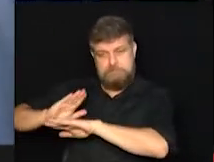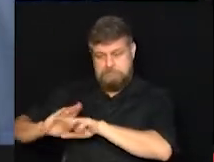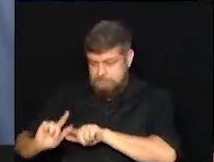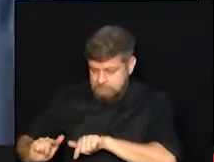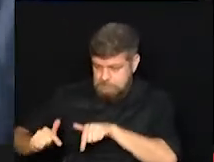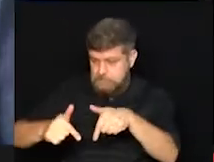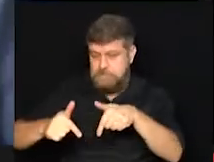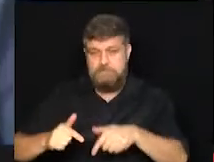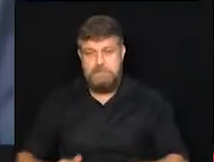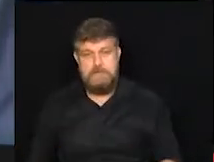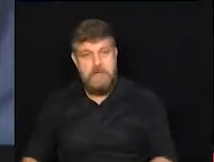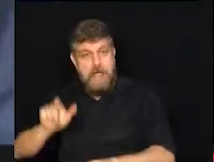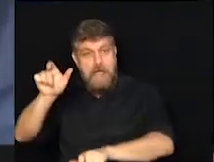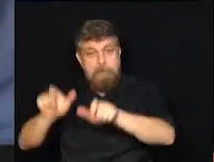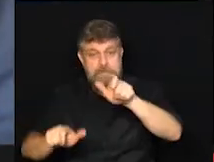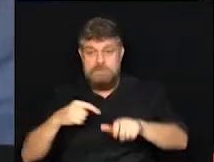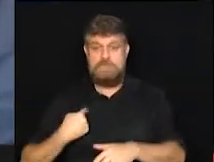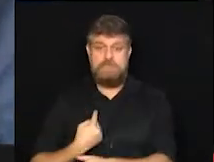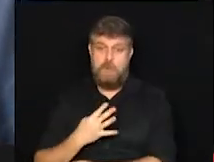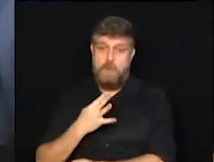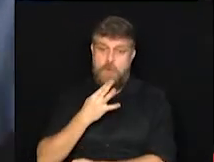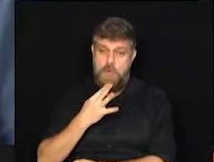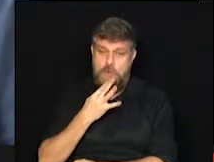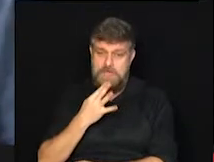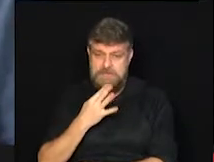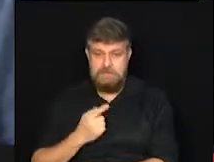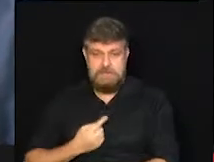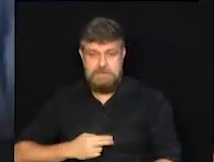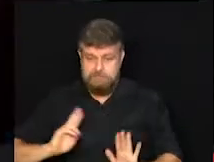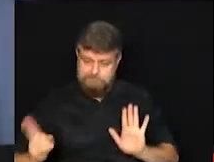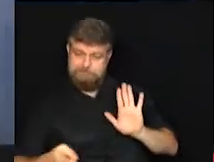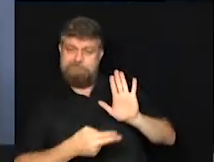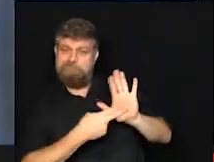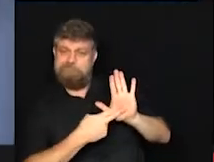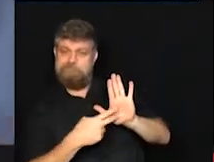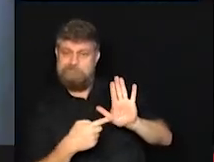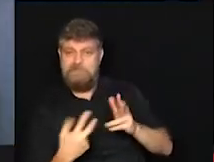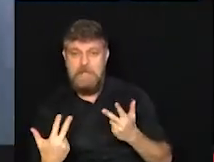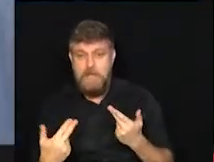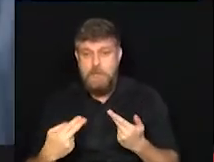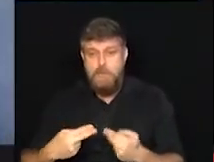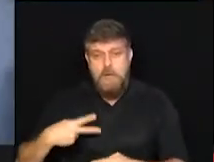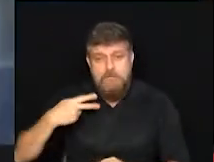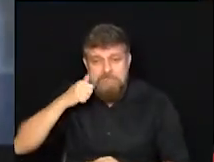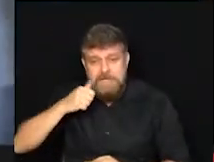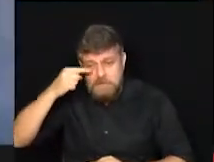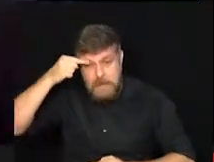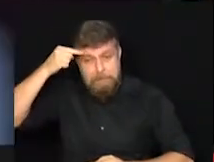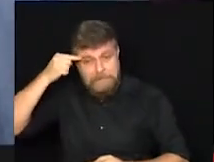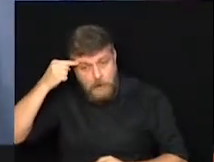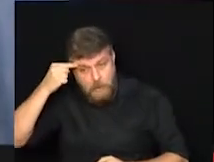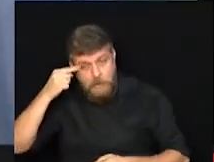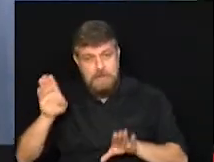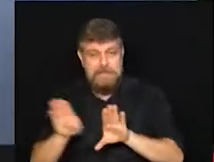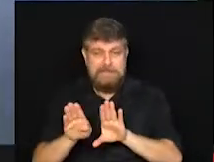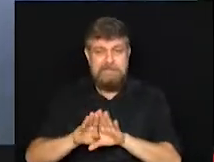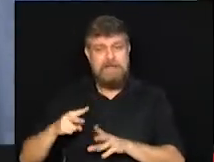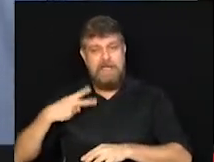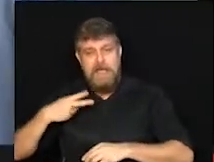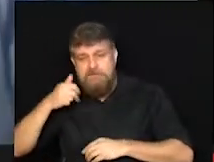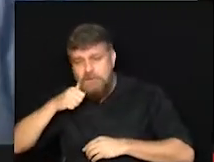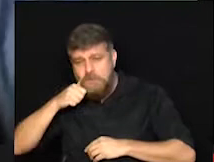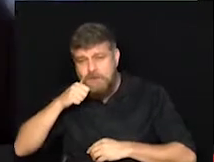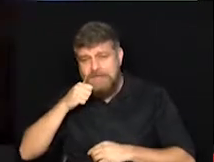pessoas como que nós conhecemos, o comprometimento da vereadora Paola, da vereadora